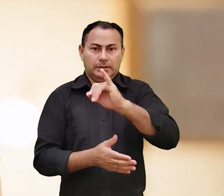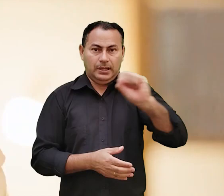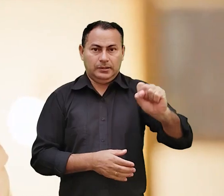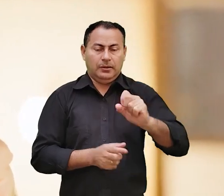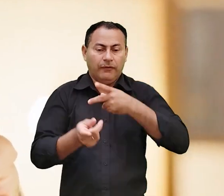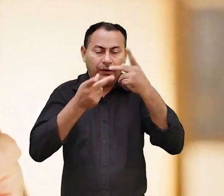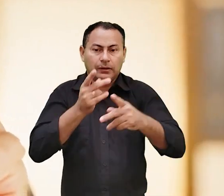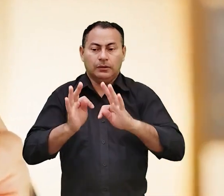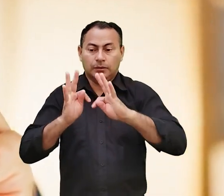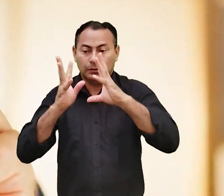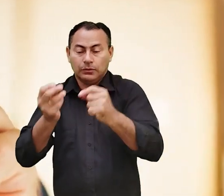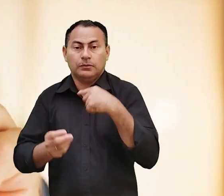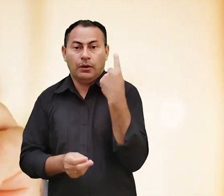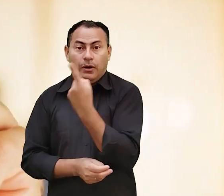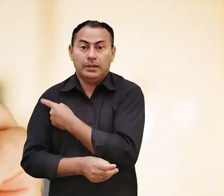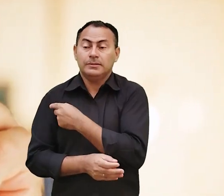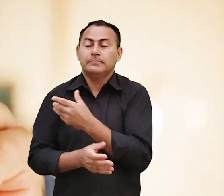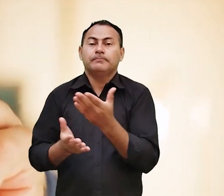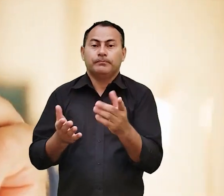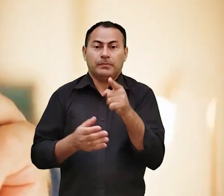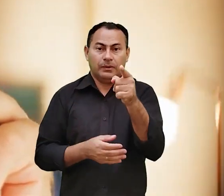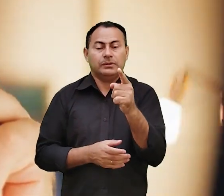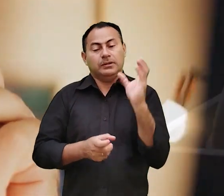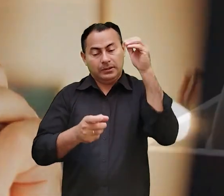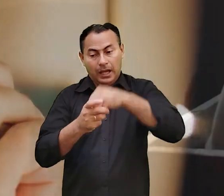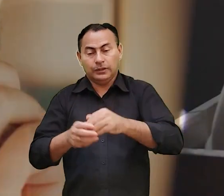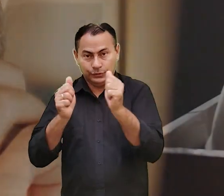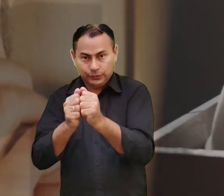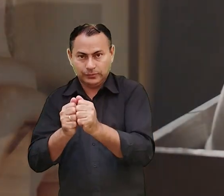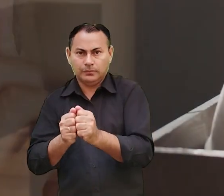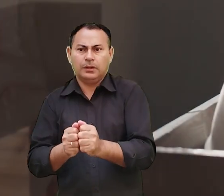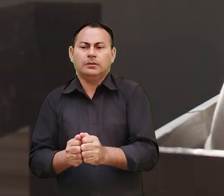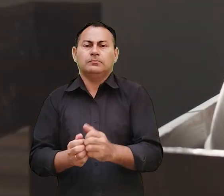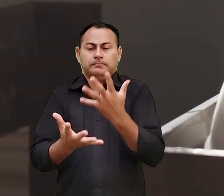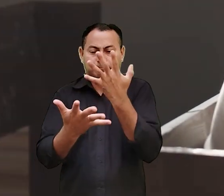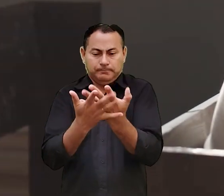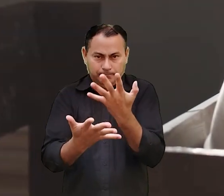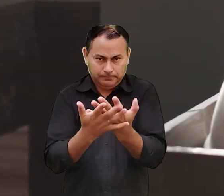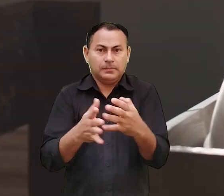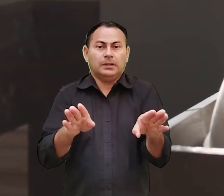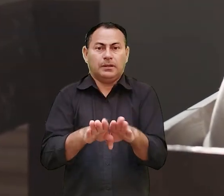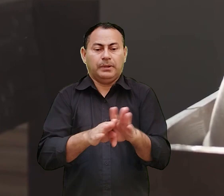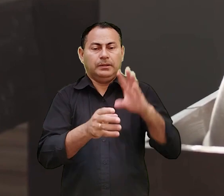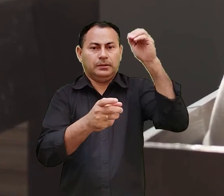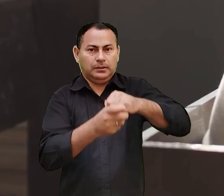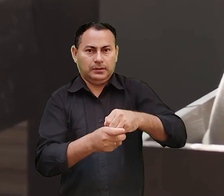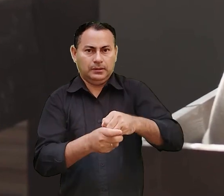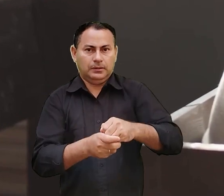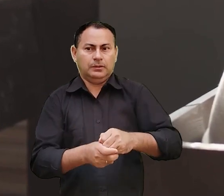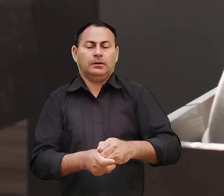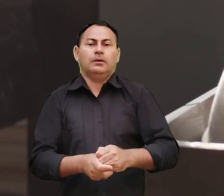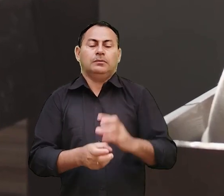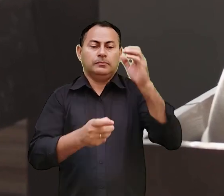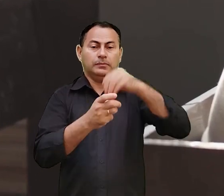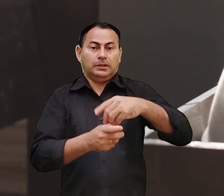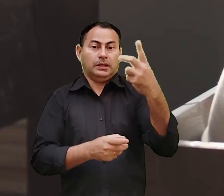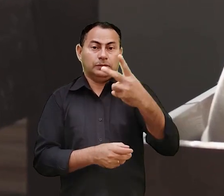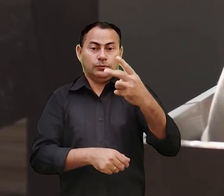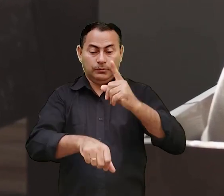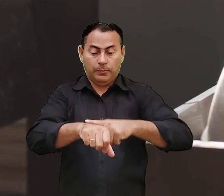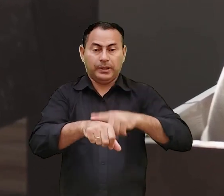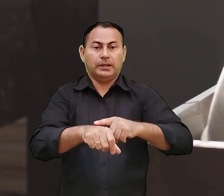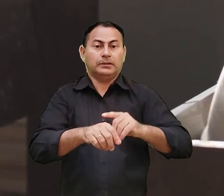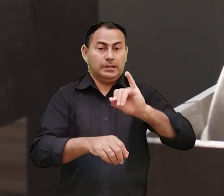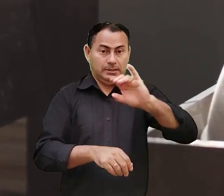que Isaías usou a expressão todos nós, você se incluiu. Se você confessar que também se incluiu ou se inclui na